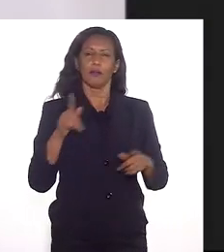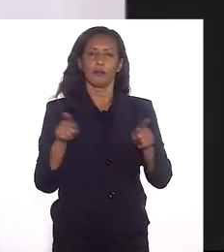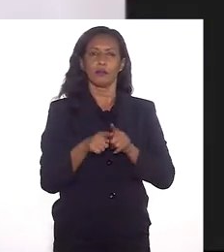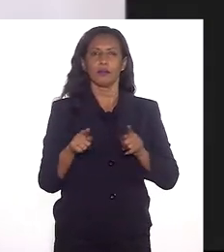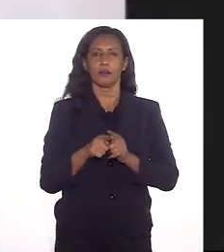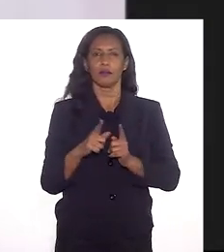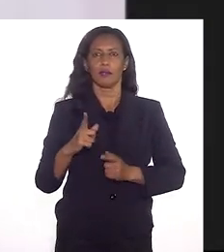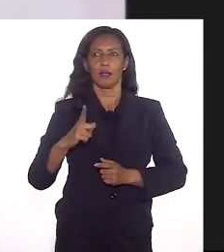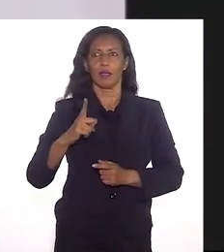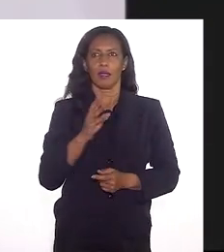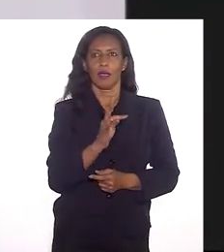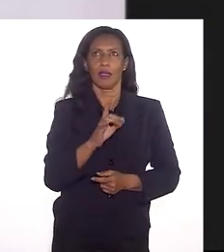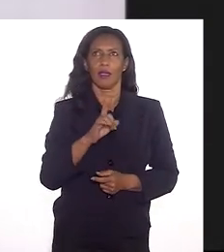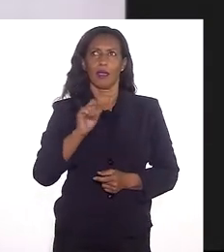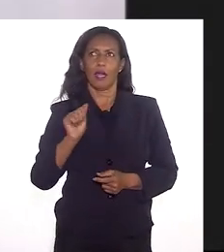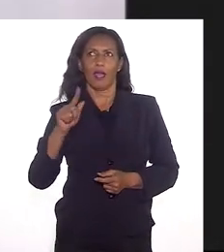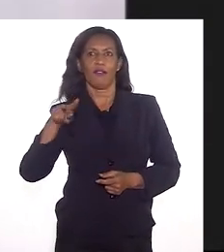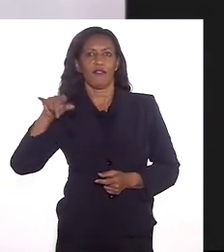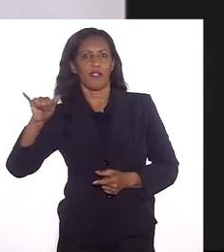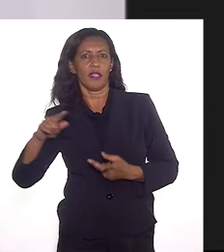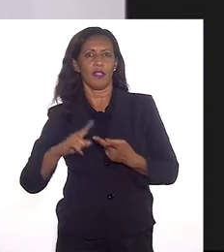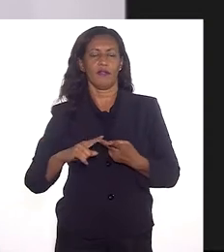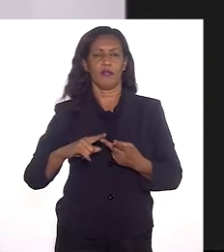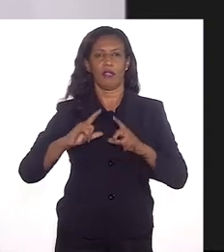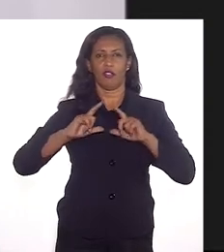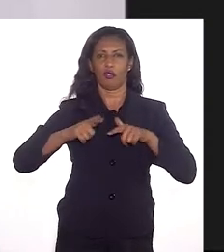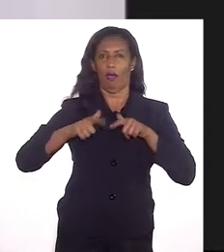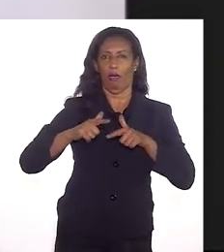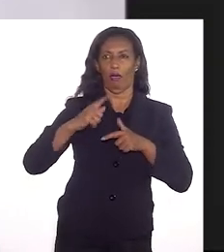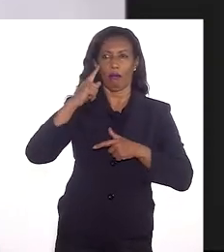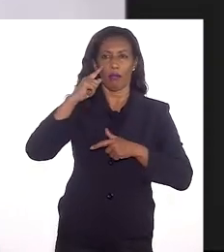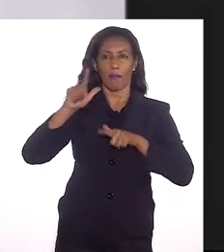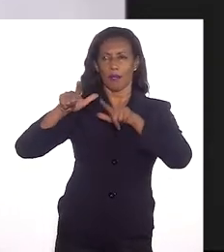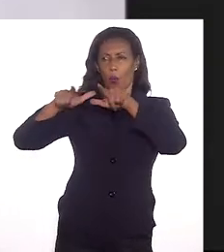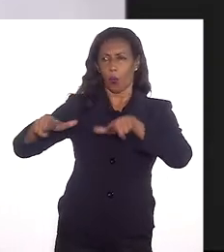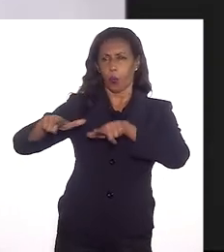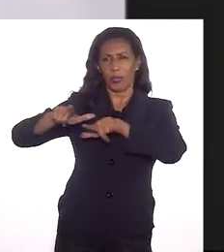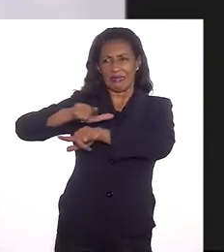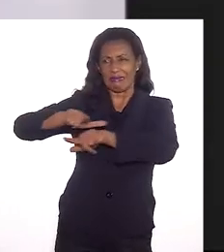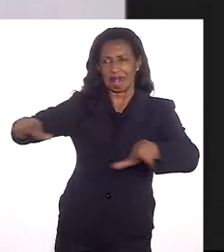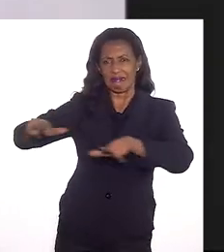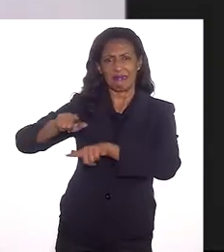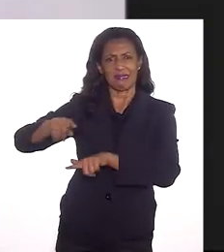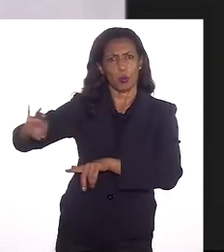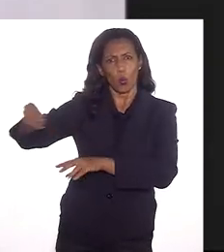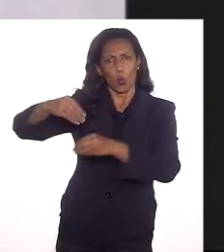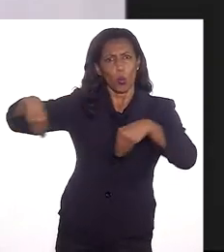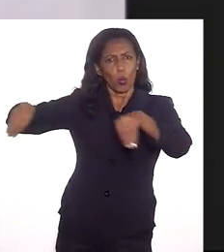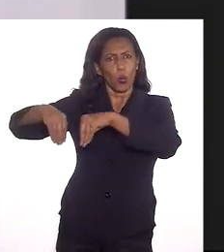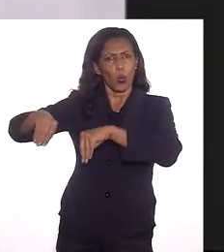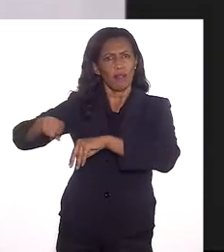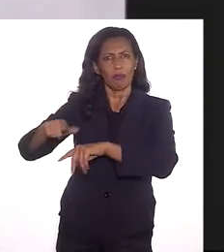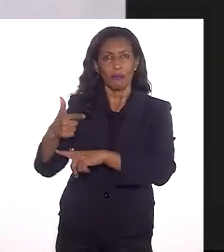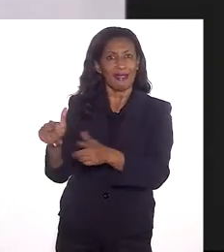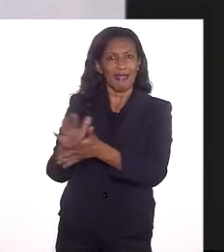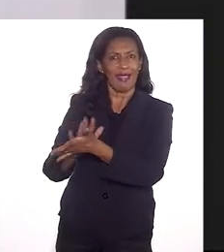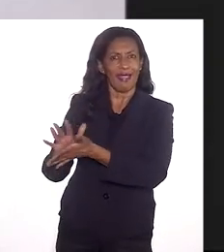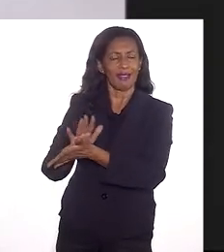que Tel Aviv e Israel, que para pensar um deserto, não tem nada lá, e eles resolvem